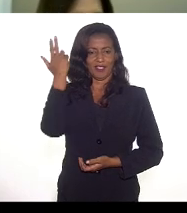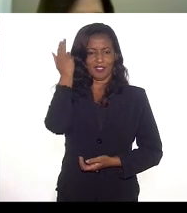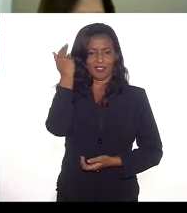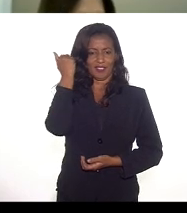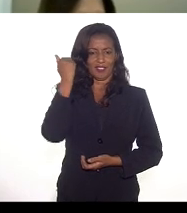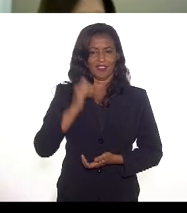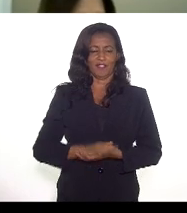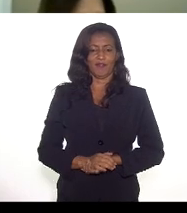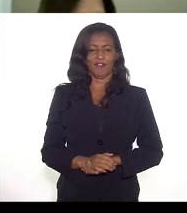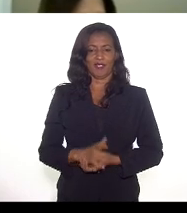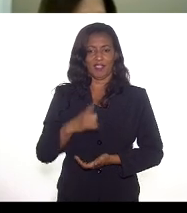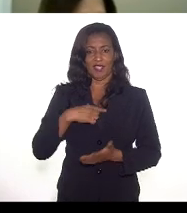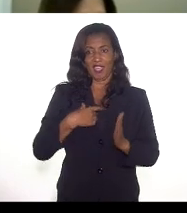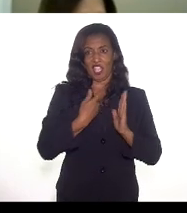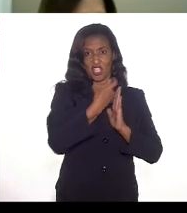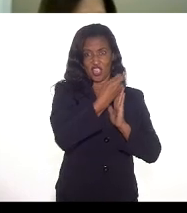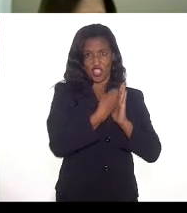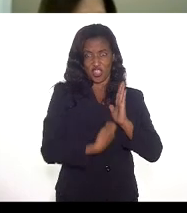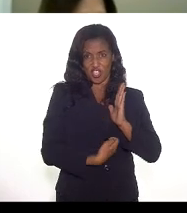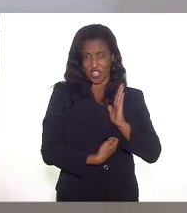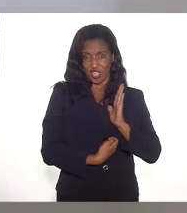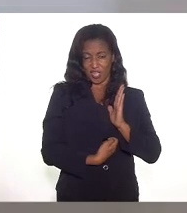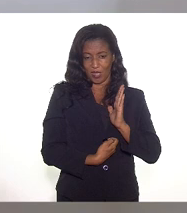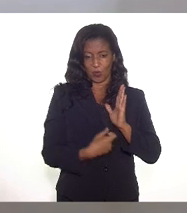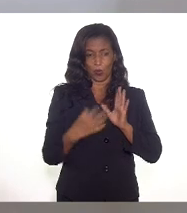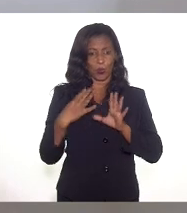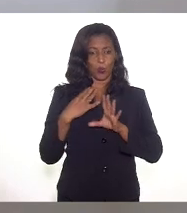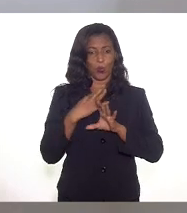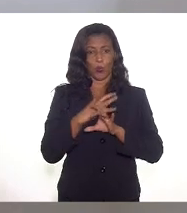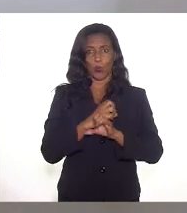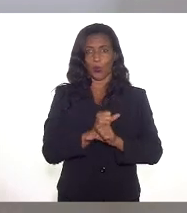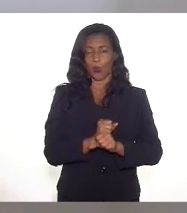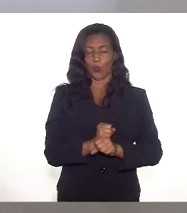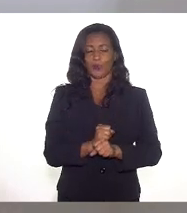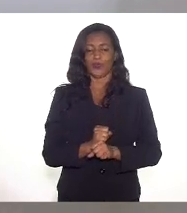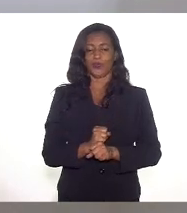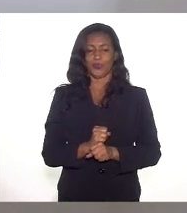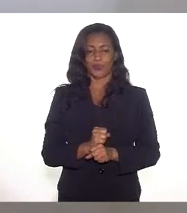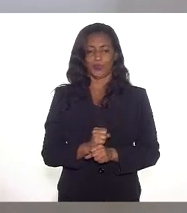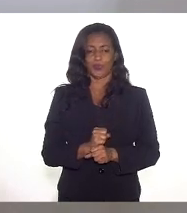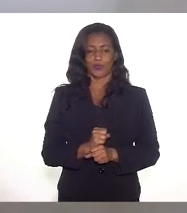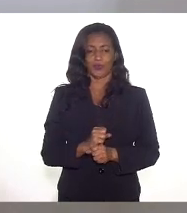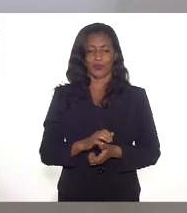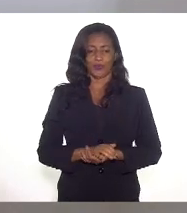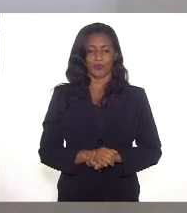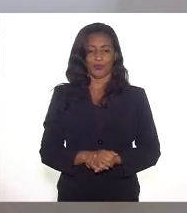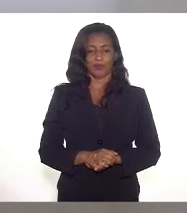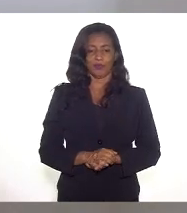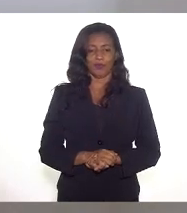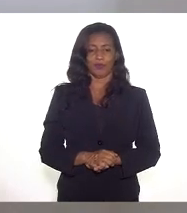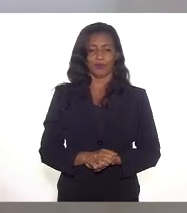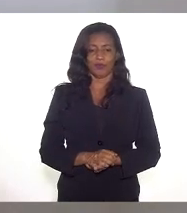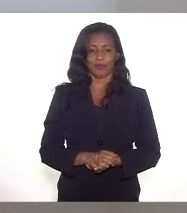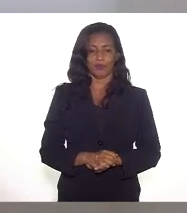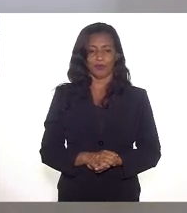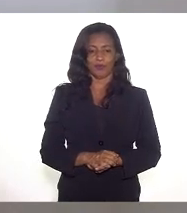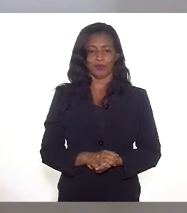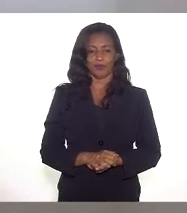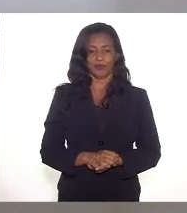lá. Nós temos escritos. Luiz, Marta Rocha, enfermeira, Mônica, Valdec, Zeidan, Renata Souza, Dani e Eliomar.